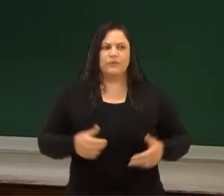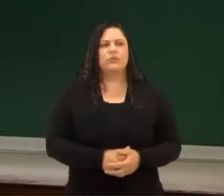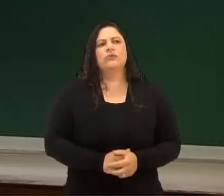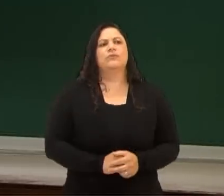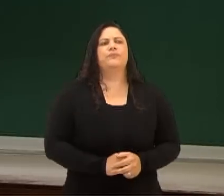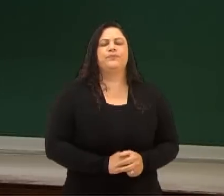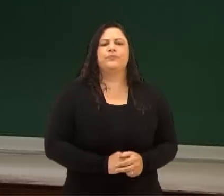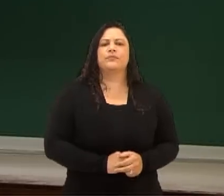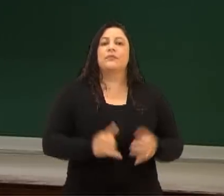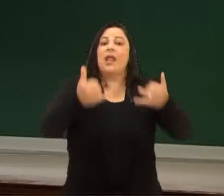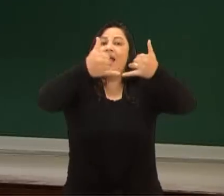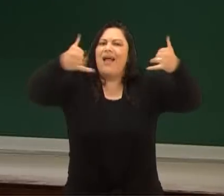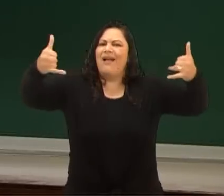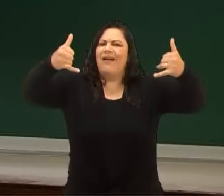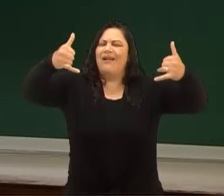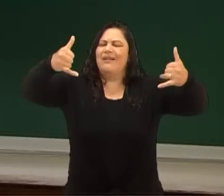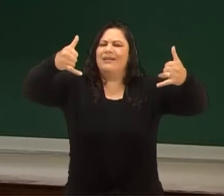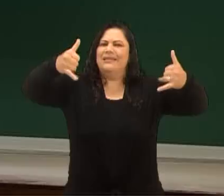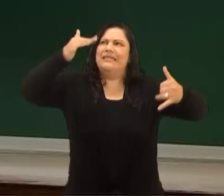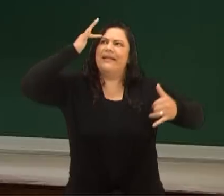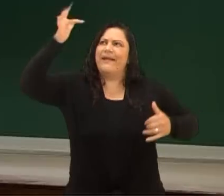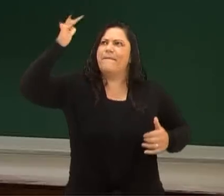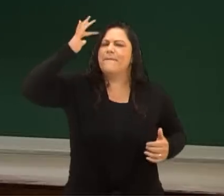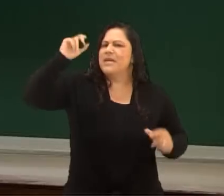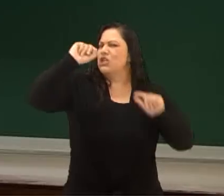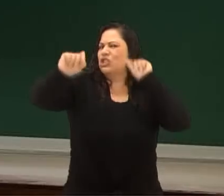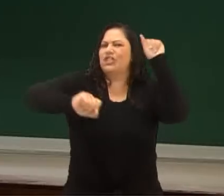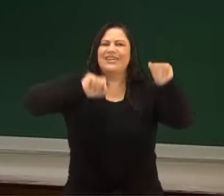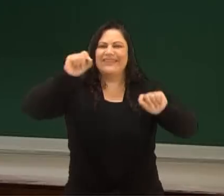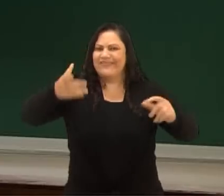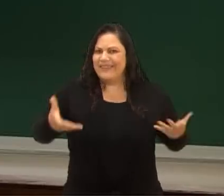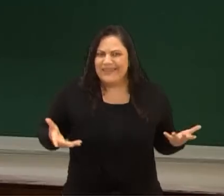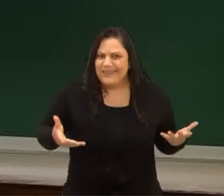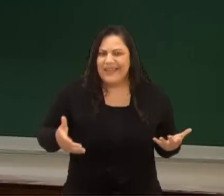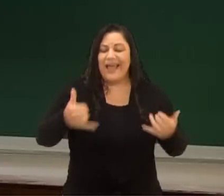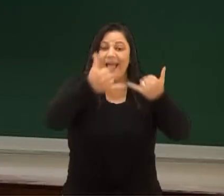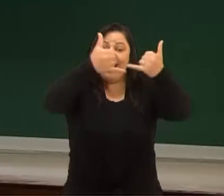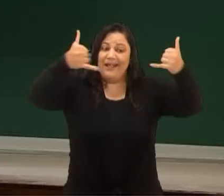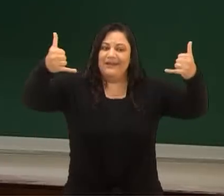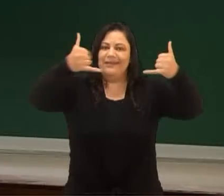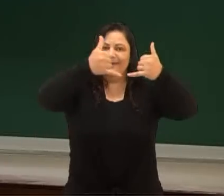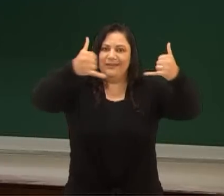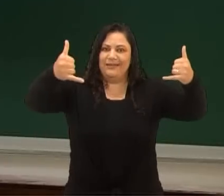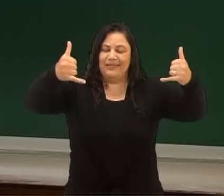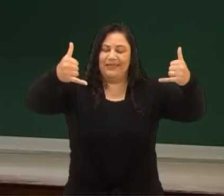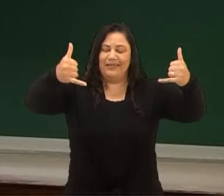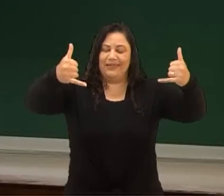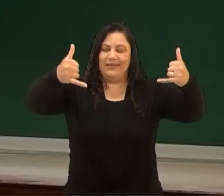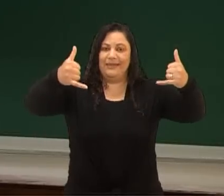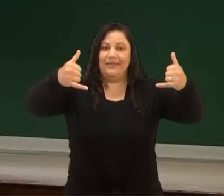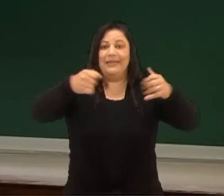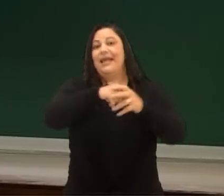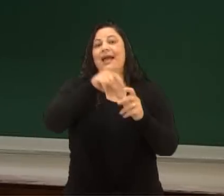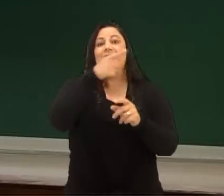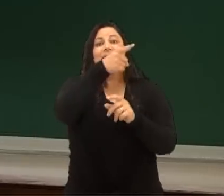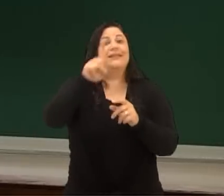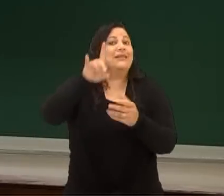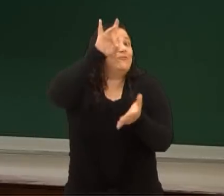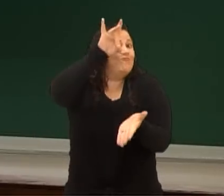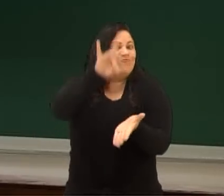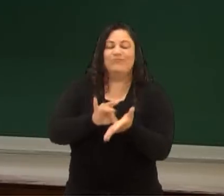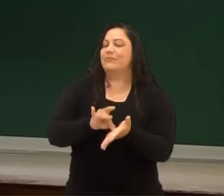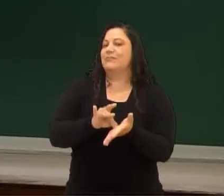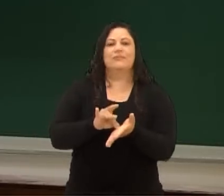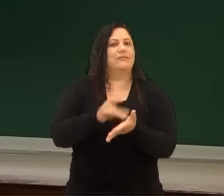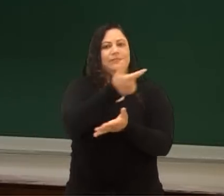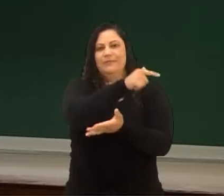linhas imaginárias. Vocês lembram o que são as linhas imaginárias? Como o próprio nome já diz, essas linhas elas são imaginárias, elas não